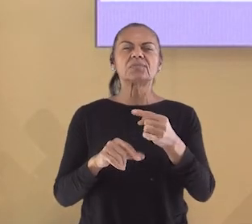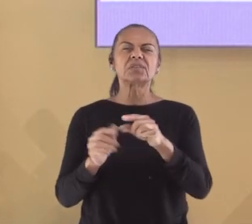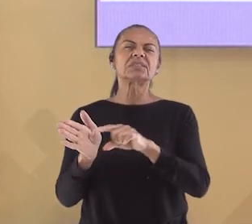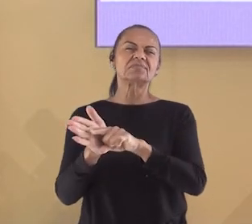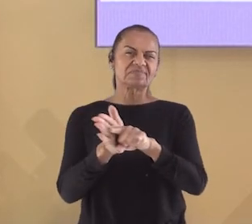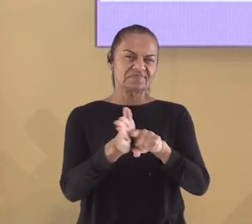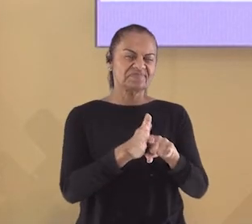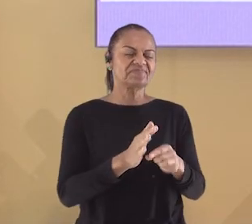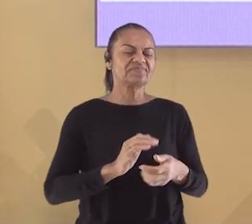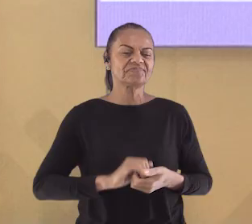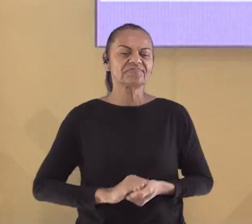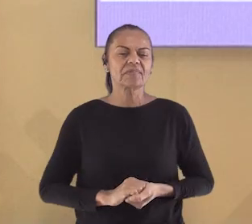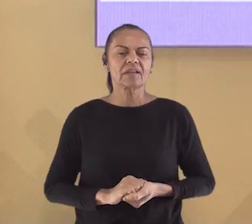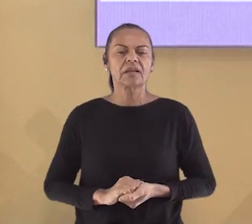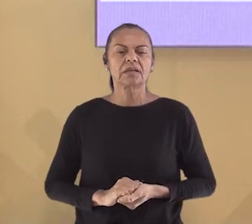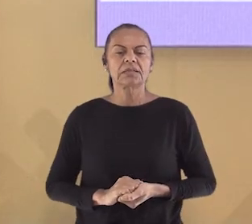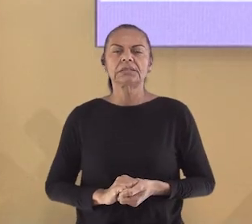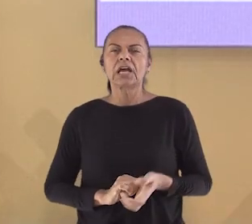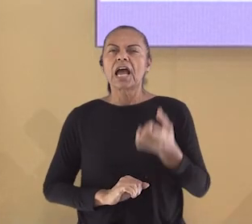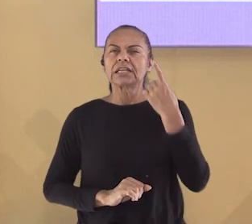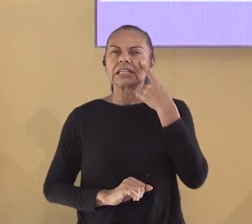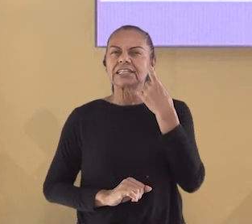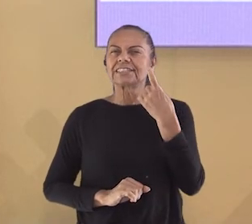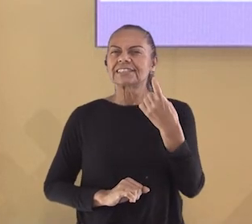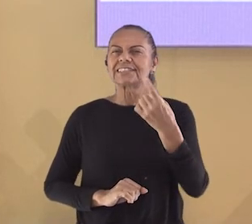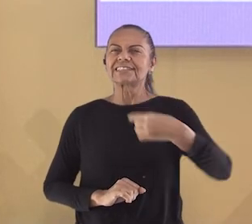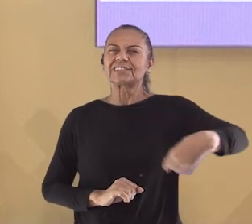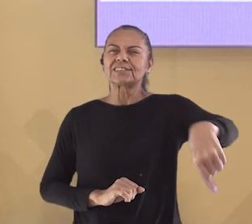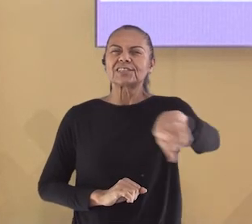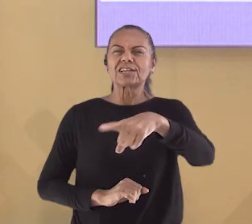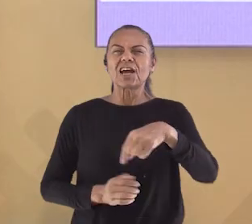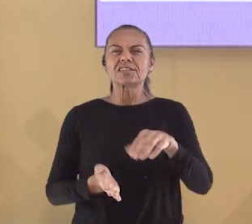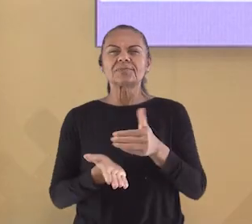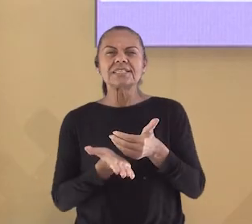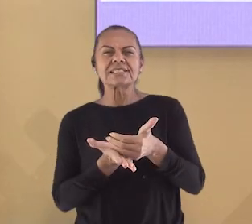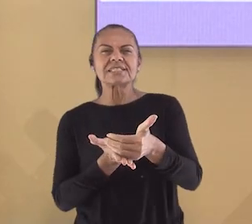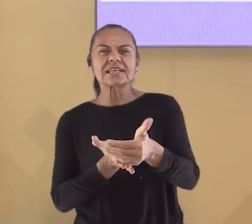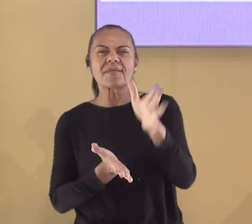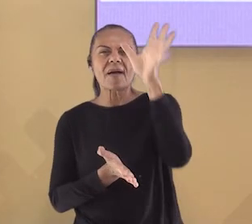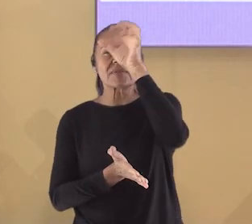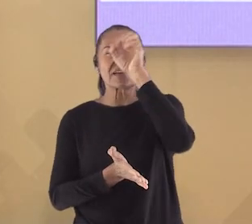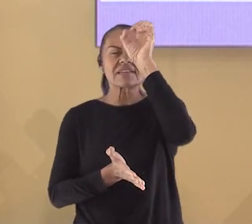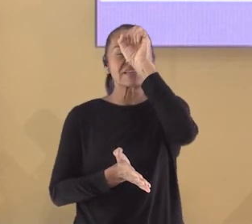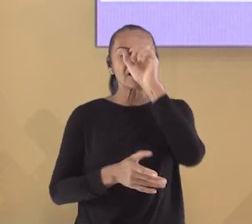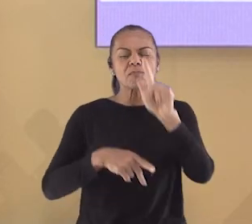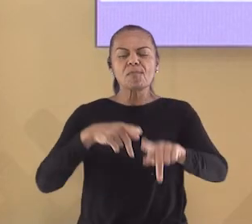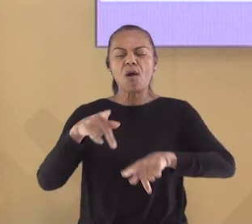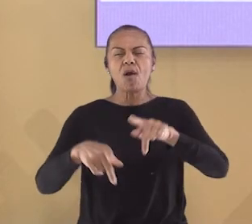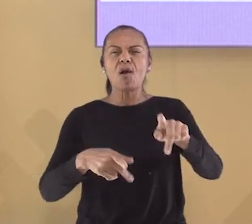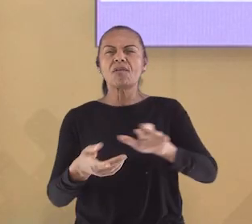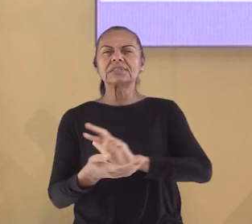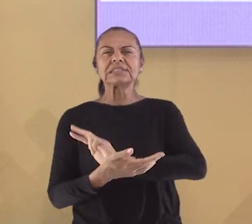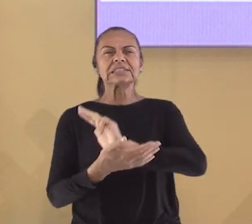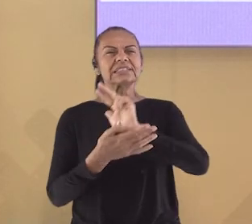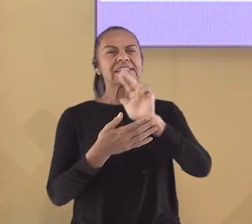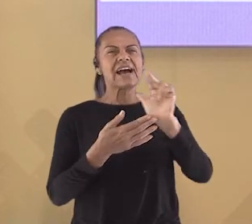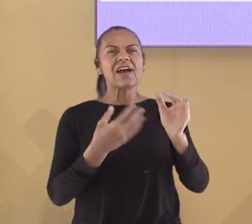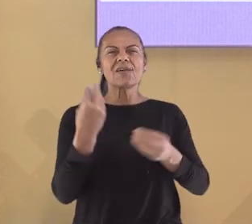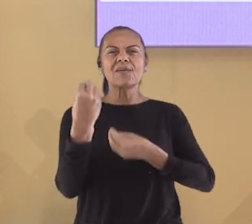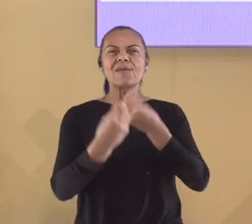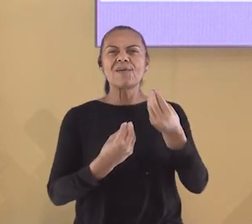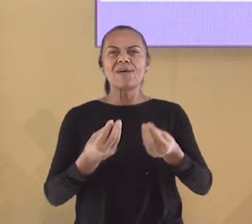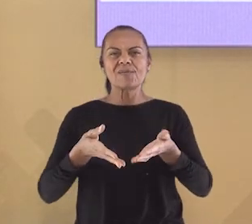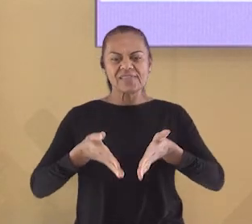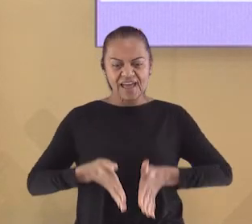Muito interessante quando começamos a aprender e conhecer vários povos, tem maneiras diferentes de celebrar o nascimento da